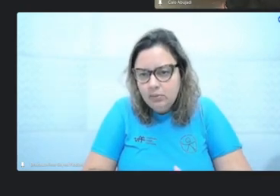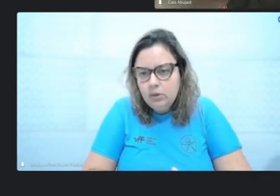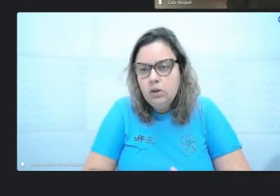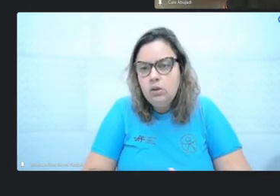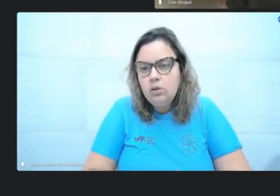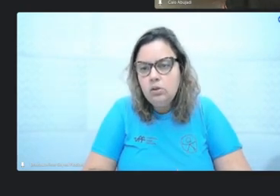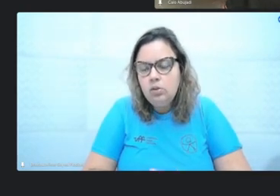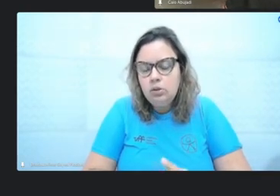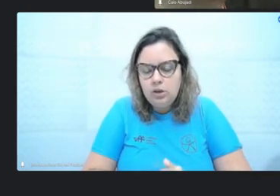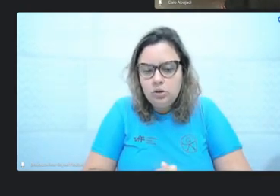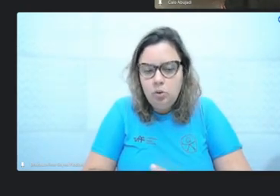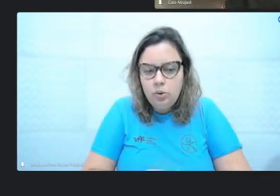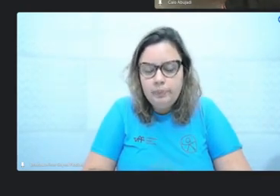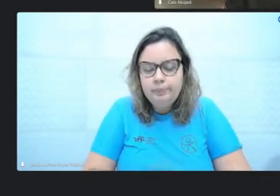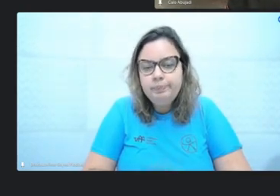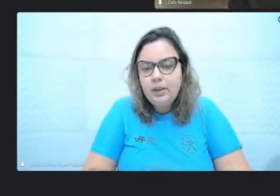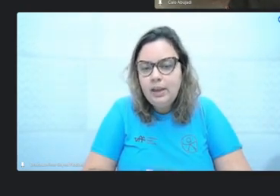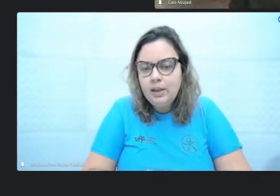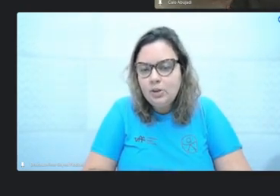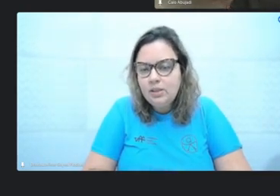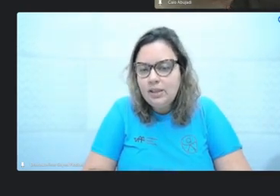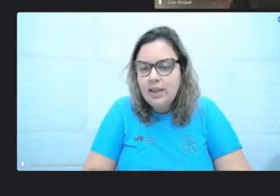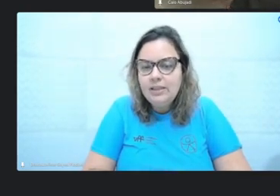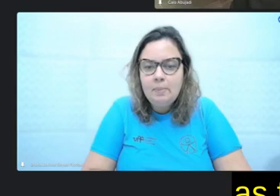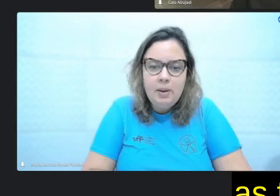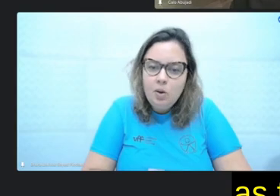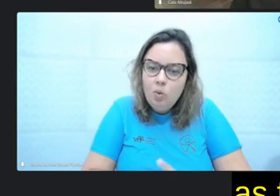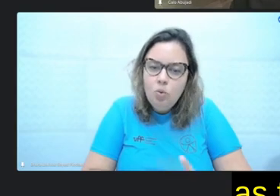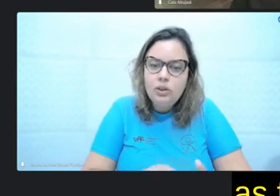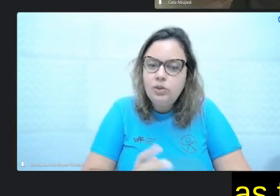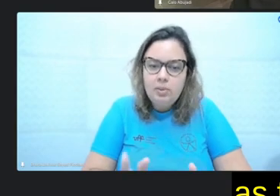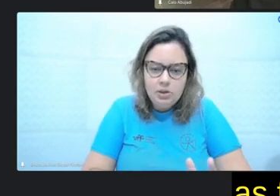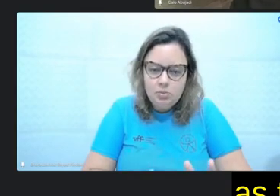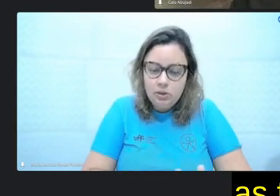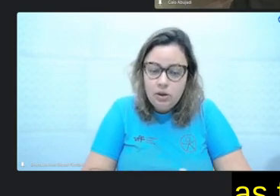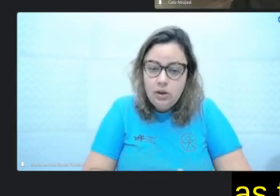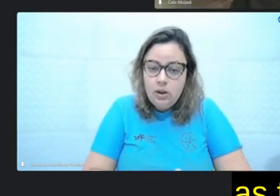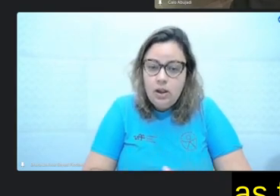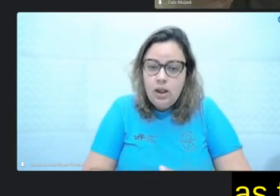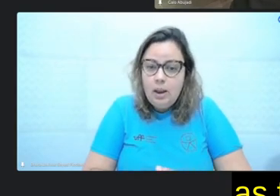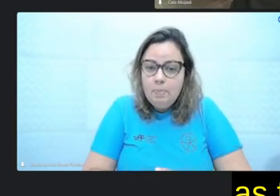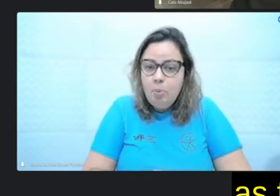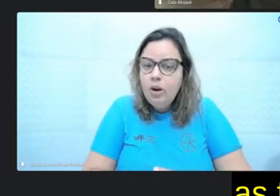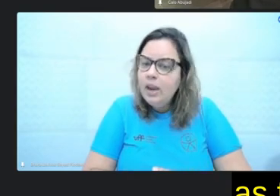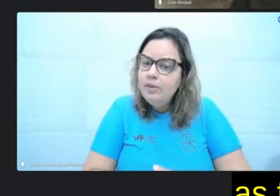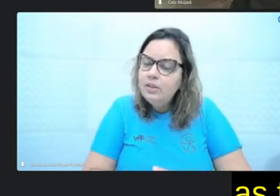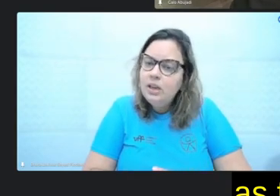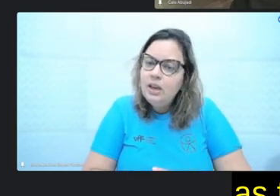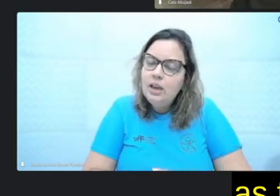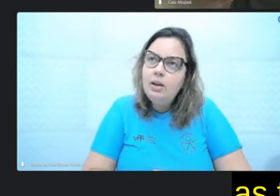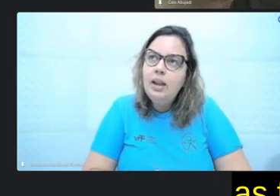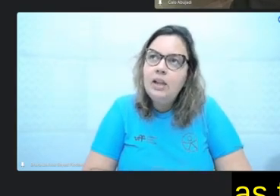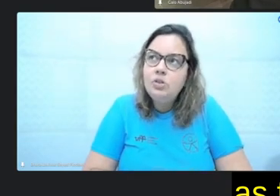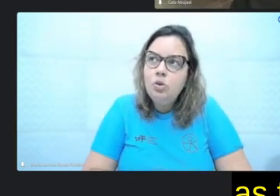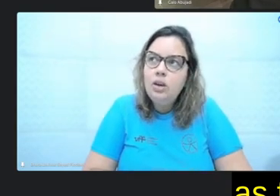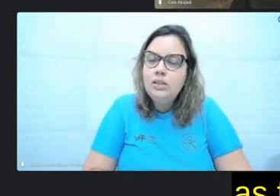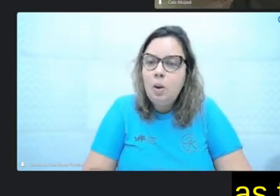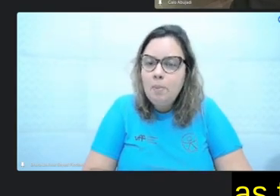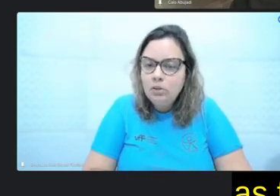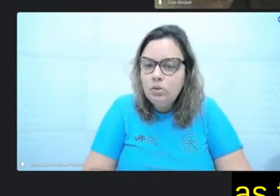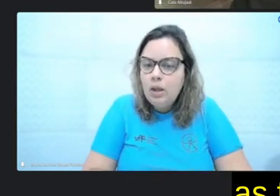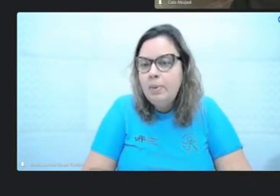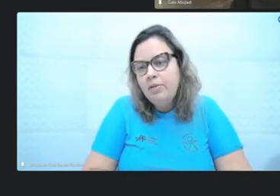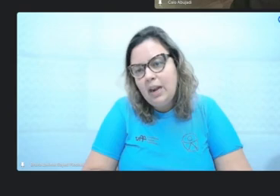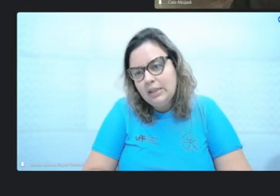né, do transtorno, e a sociedade sempre pergunta, as famílias mandam, por que que você relaciona